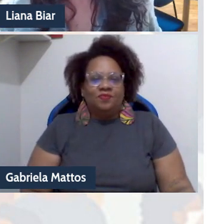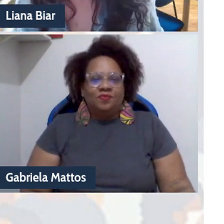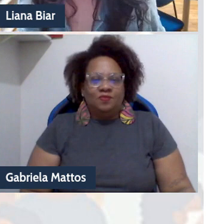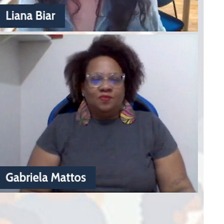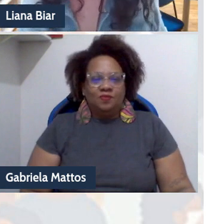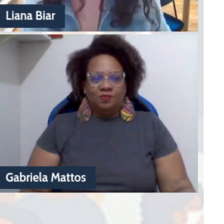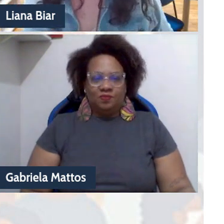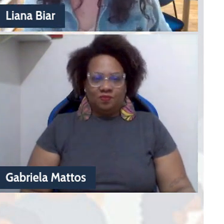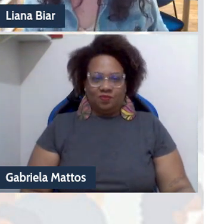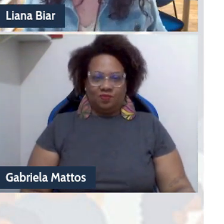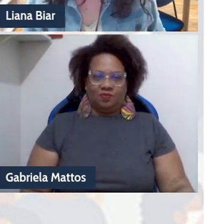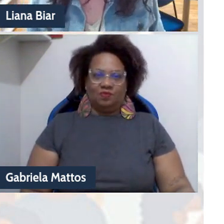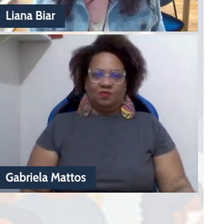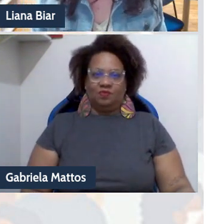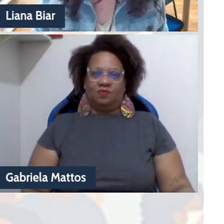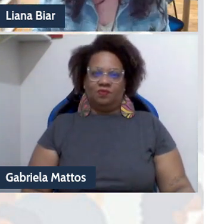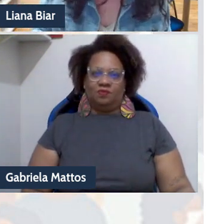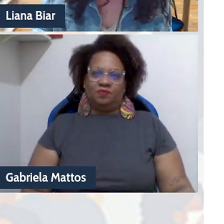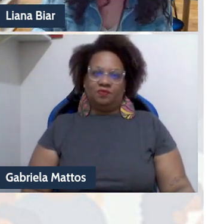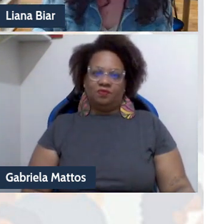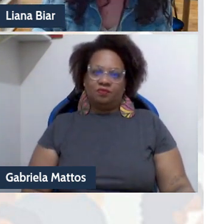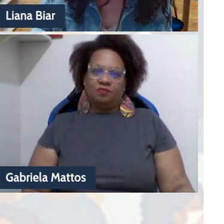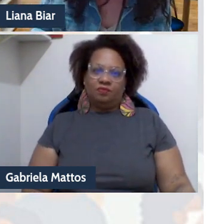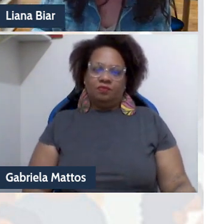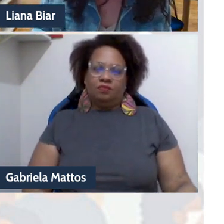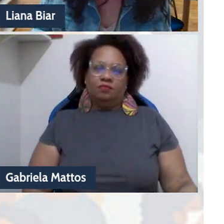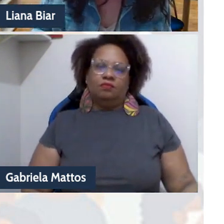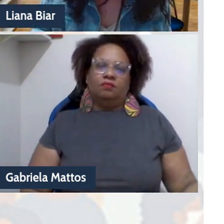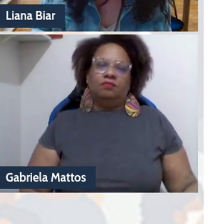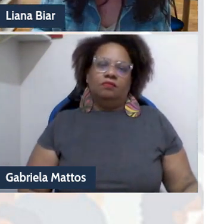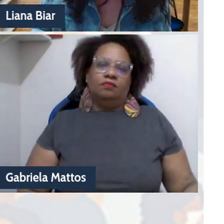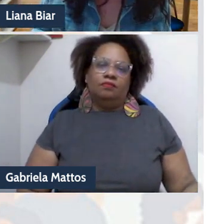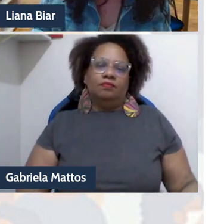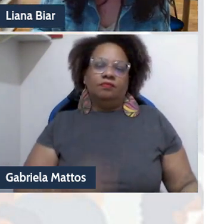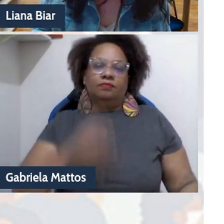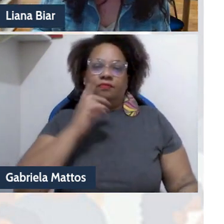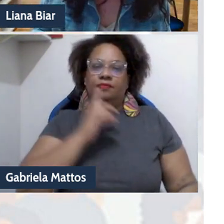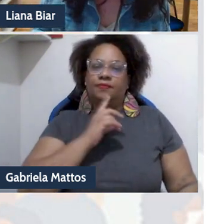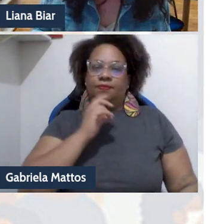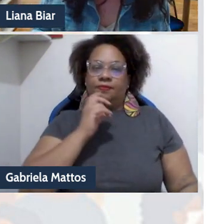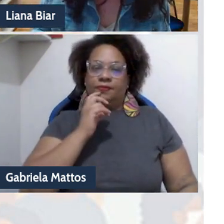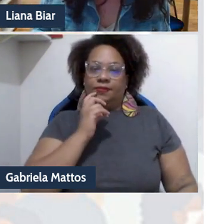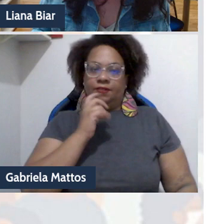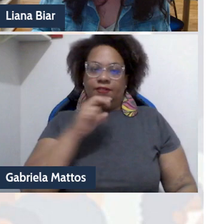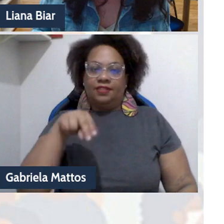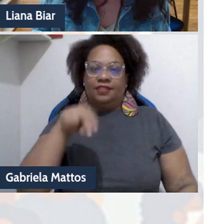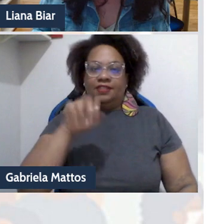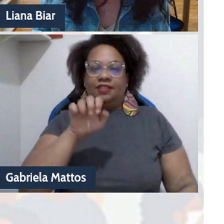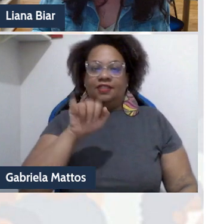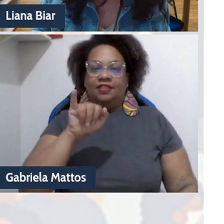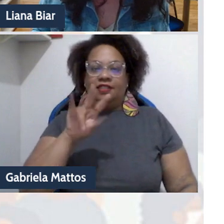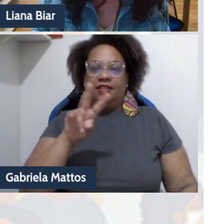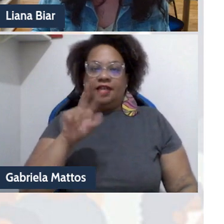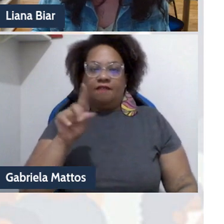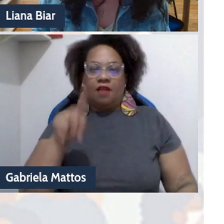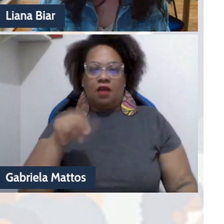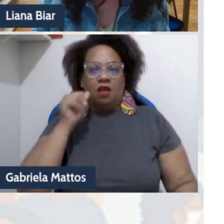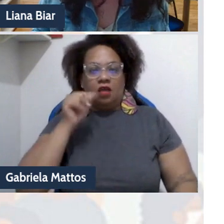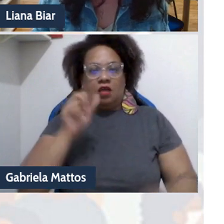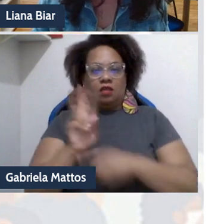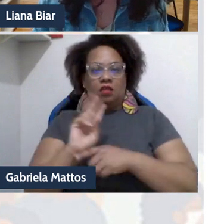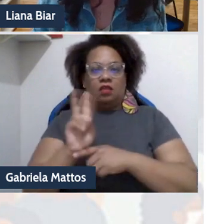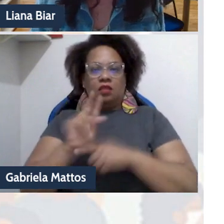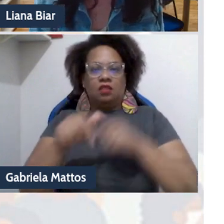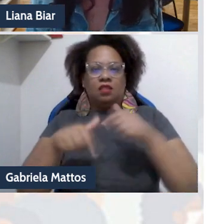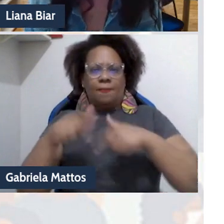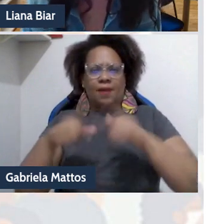longa. A Neiva, ela é a mulher que trabalha como porteira, né? E